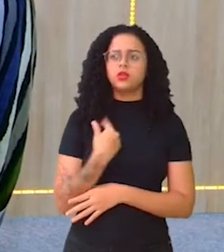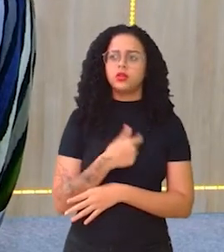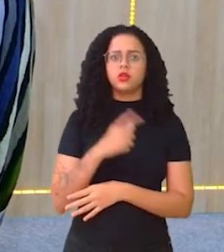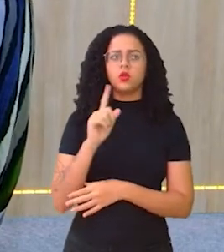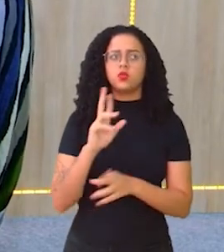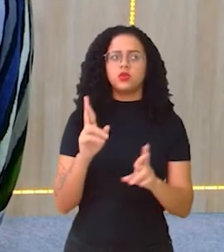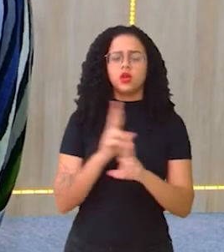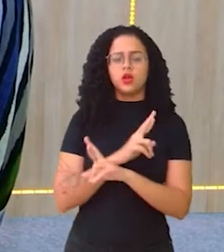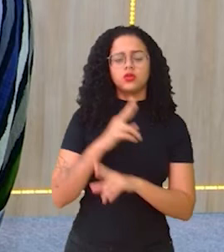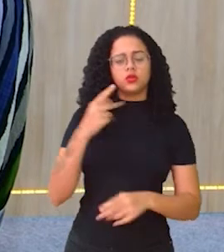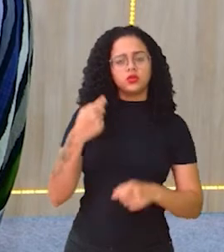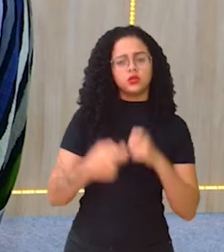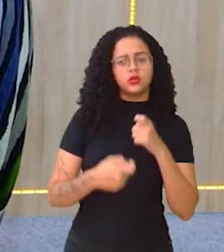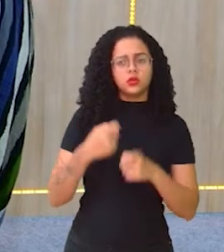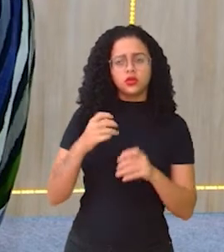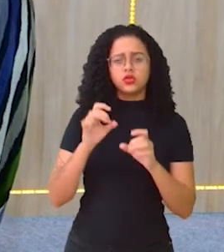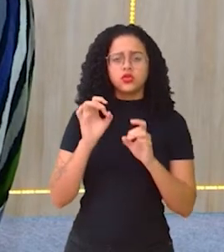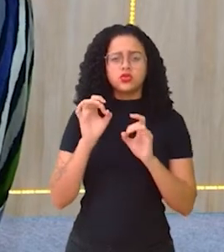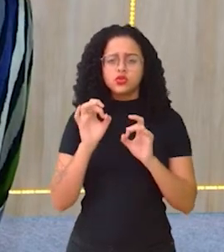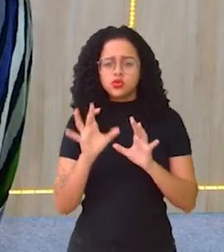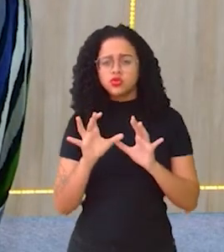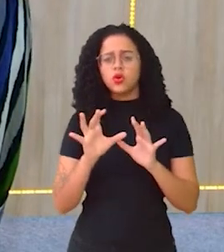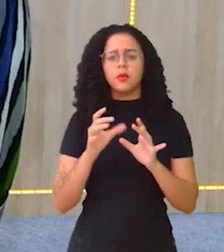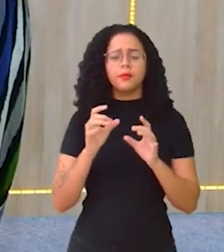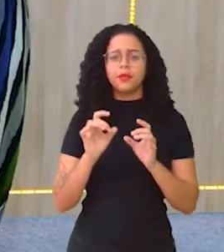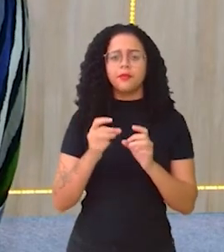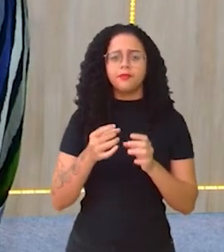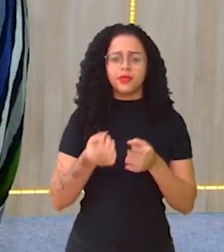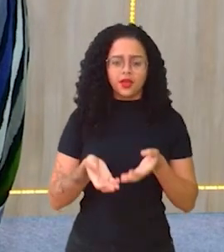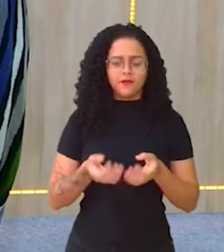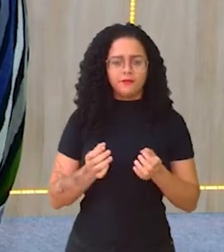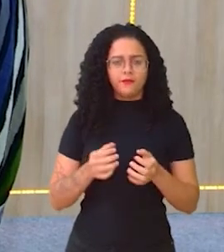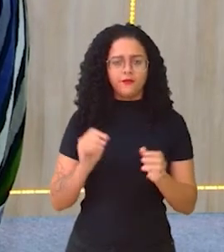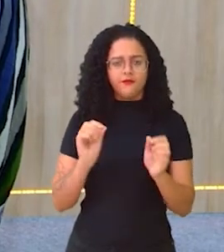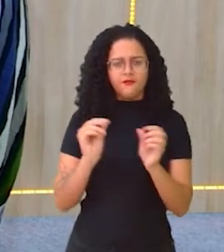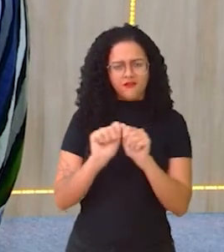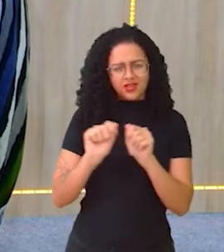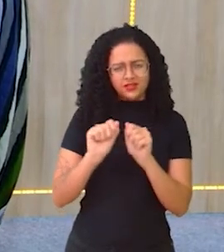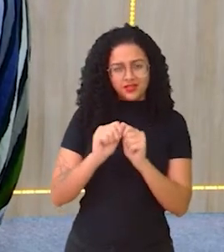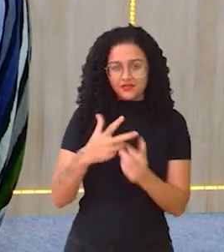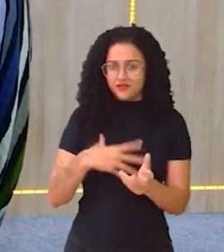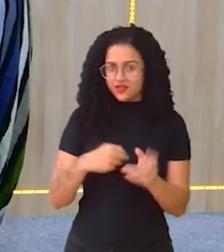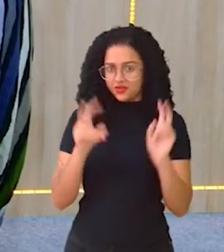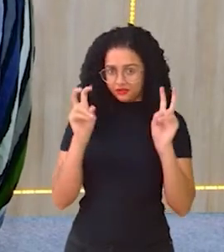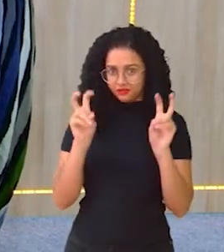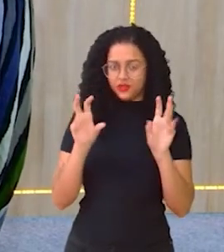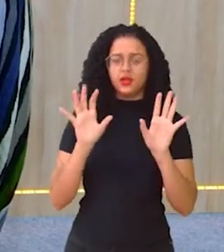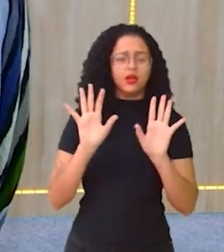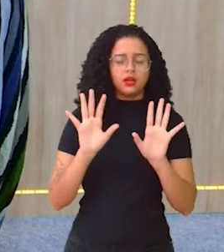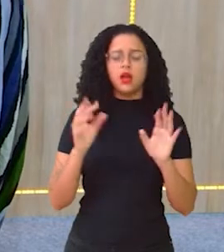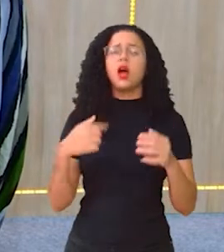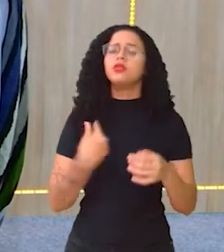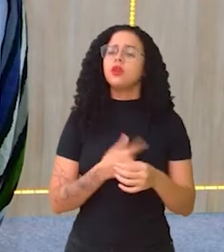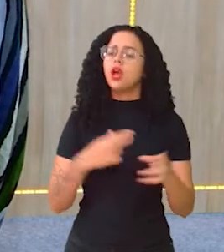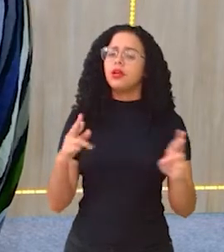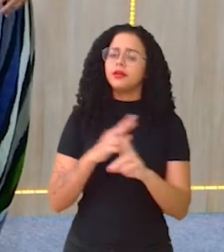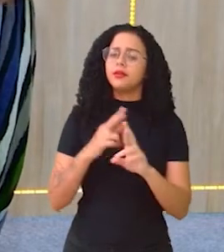relaciona sexualmente apenas para reproduzir. A gente se relaciona para criar intimidade com aquela outra